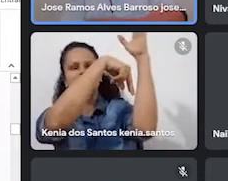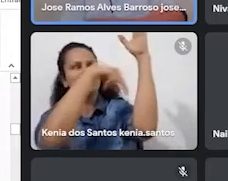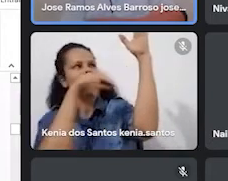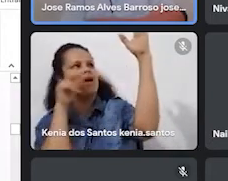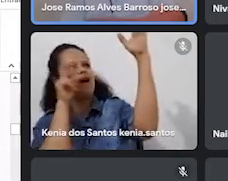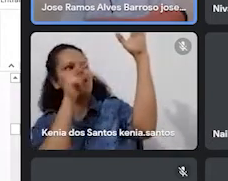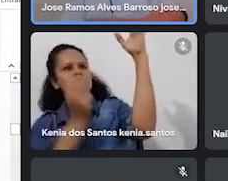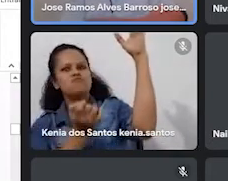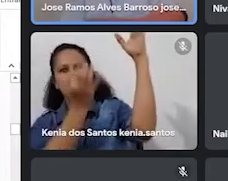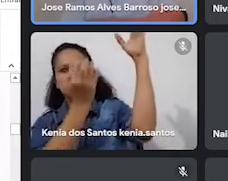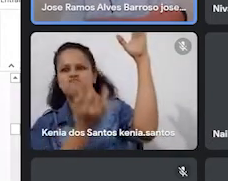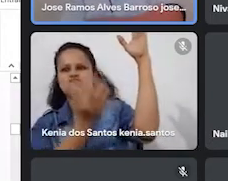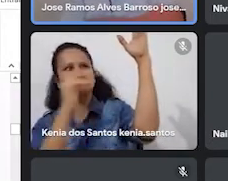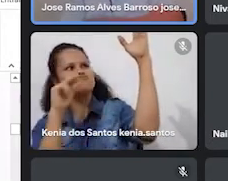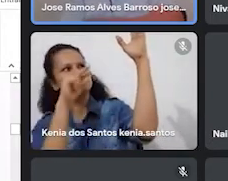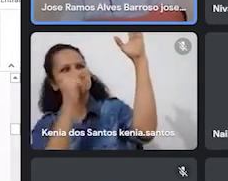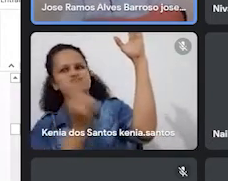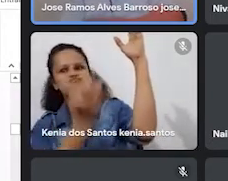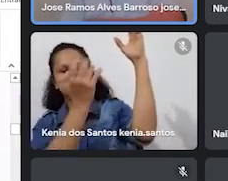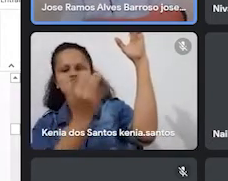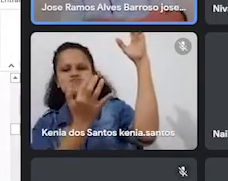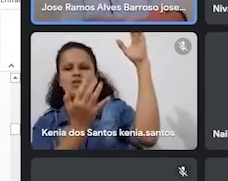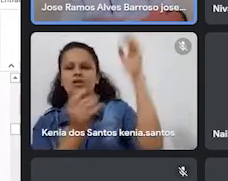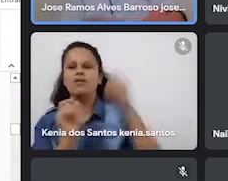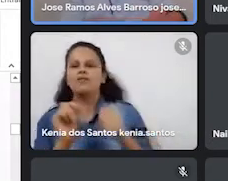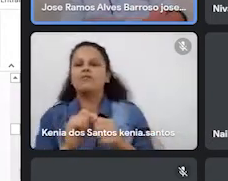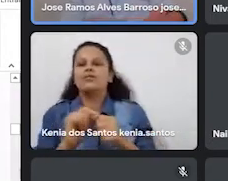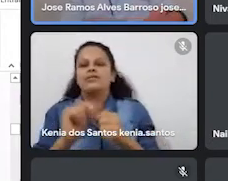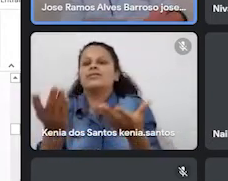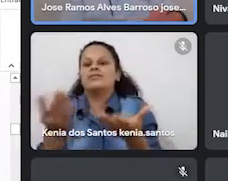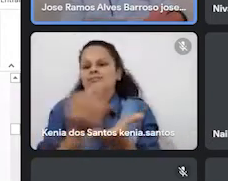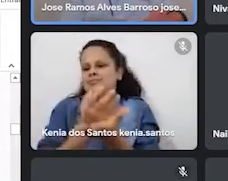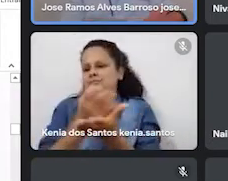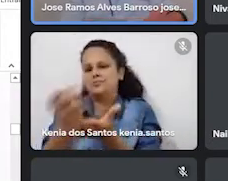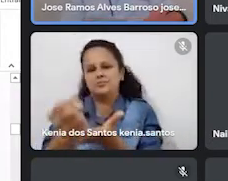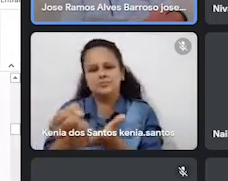fogo. Você não podia fazer mais nada.